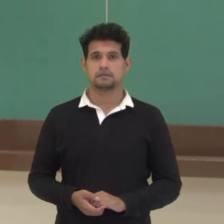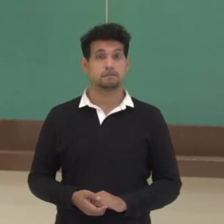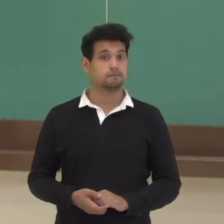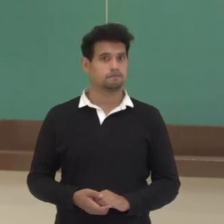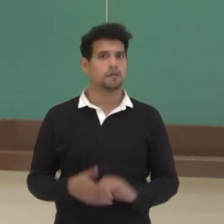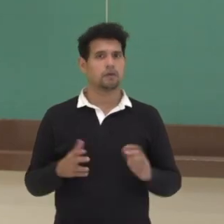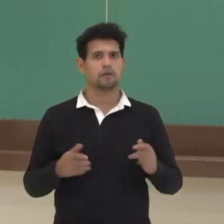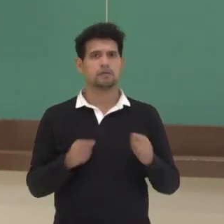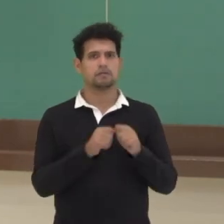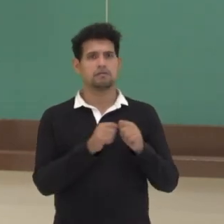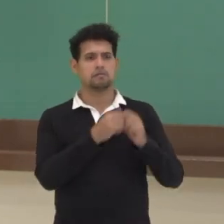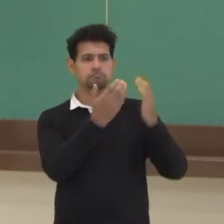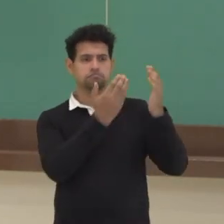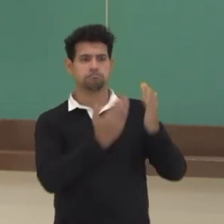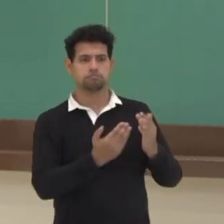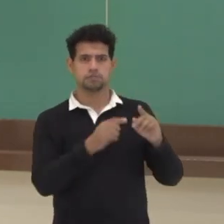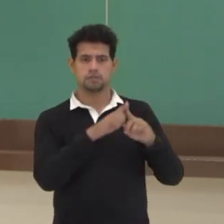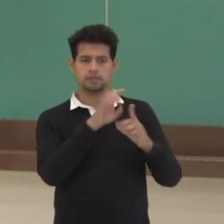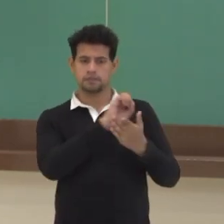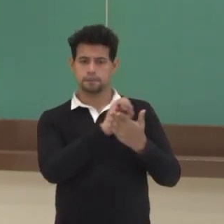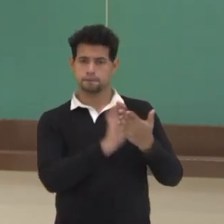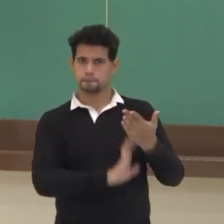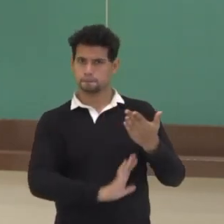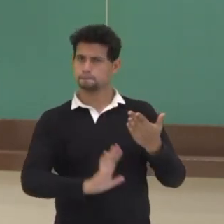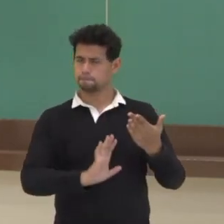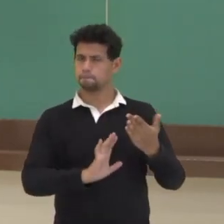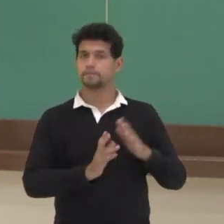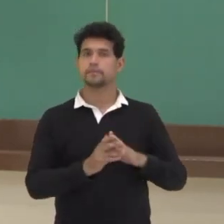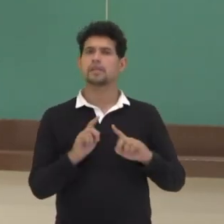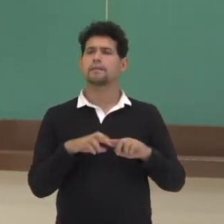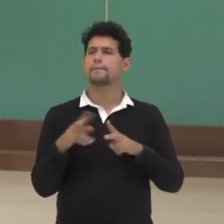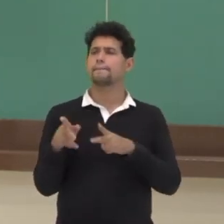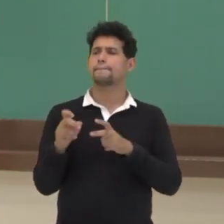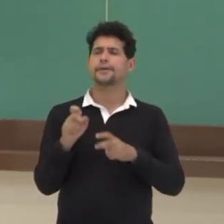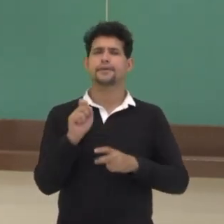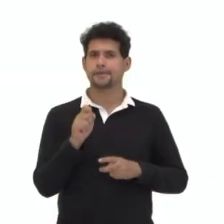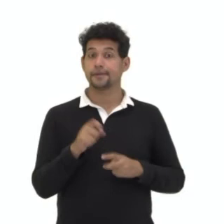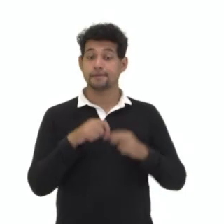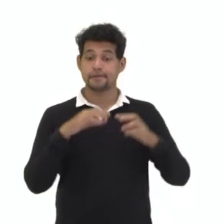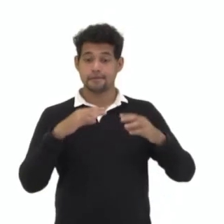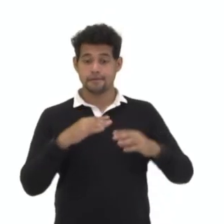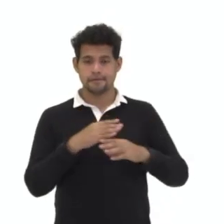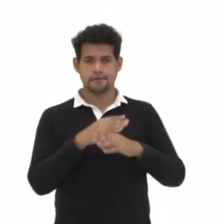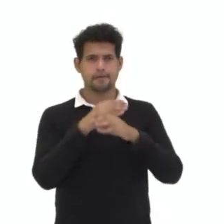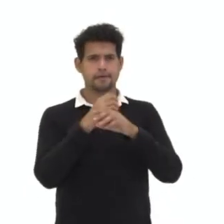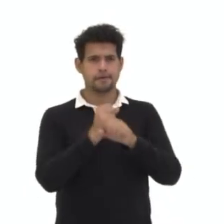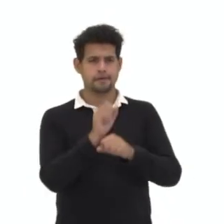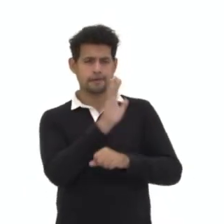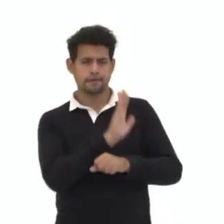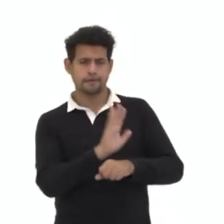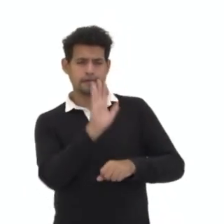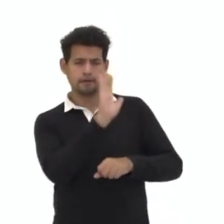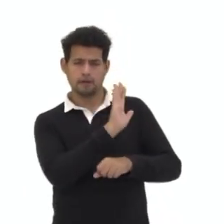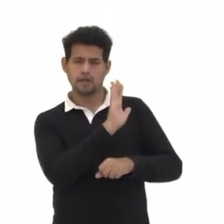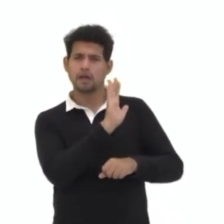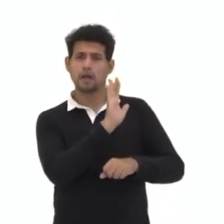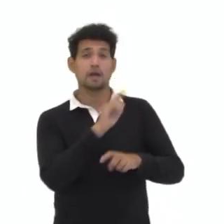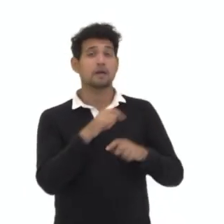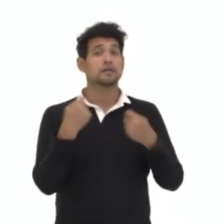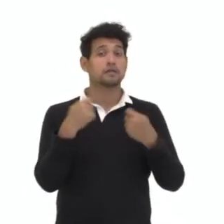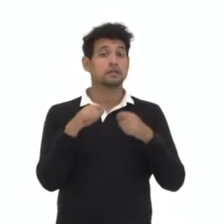Então, vamos fazer a conferência desse exercício? Então, observe que, para calcular a área deste terreno,